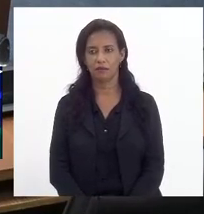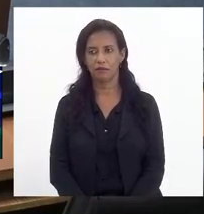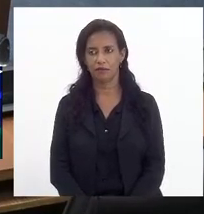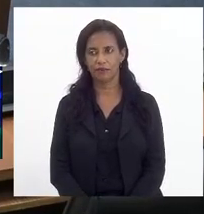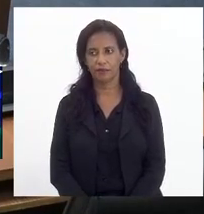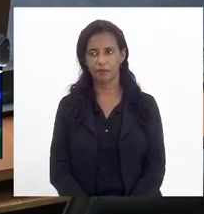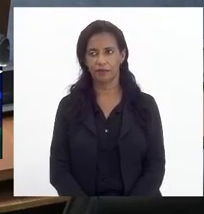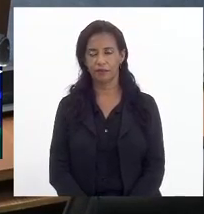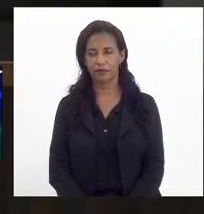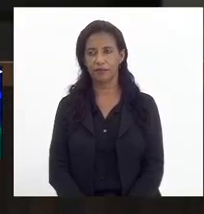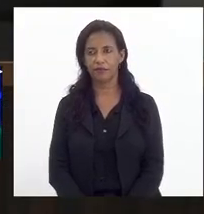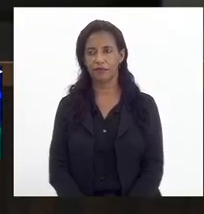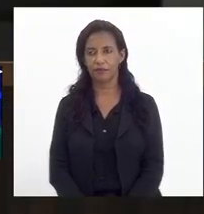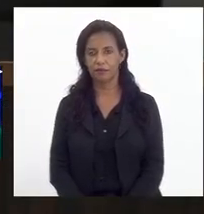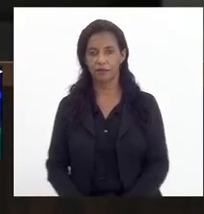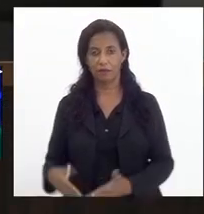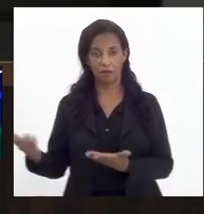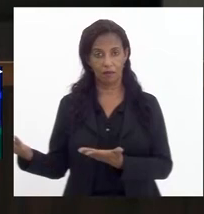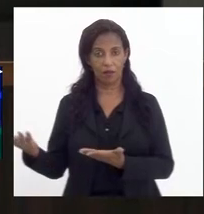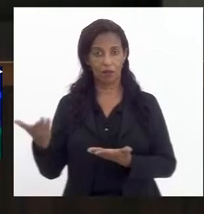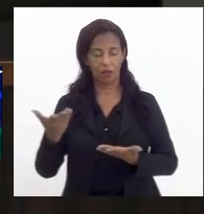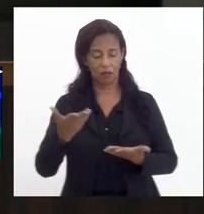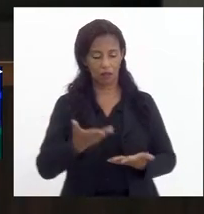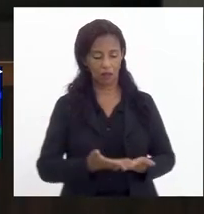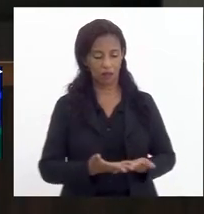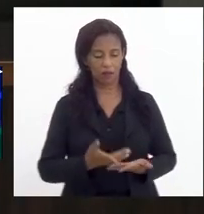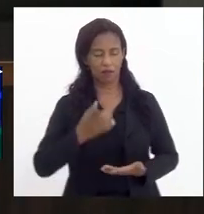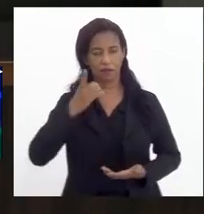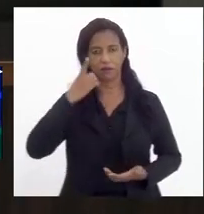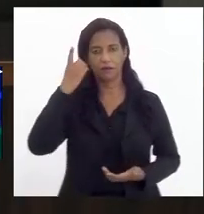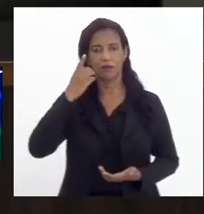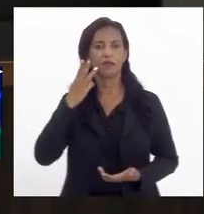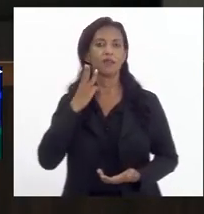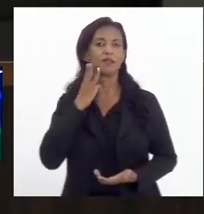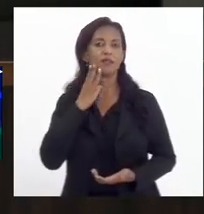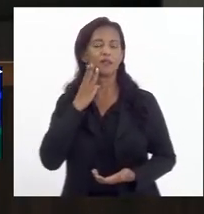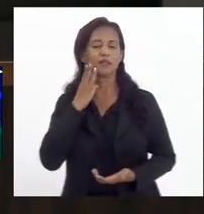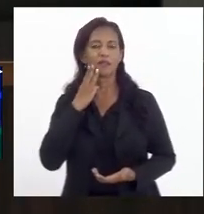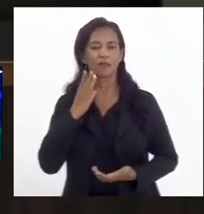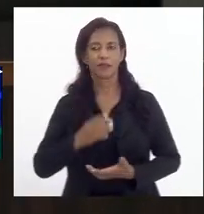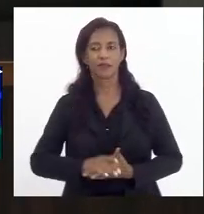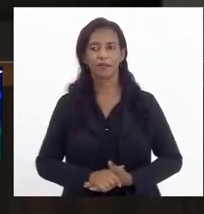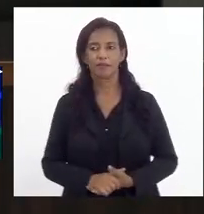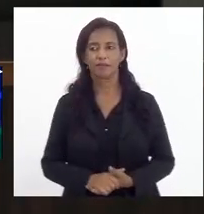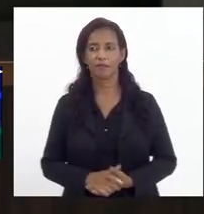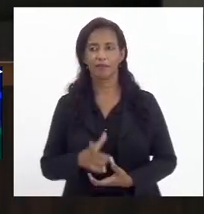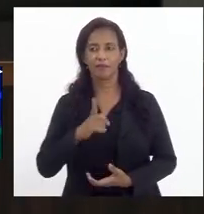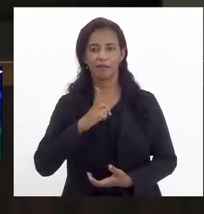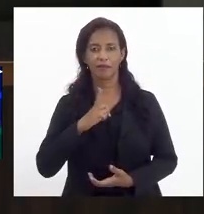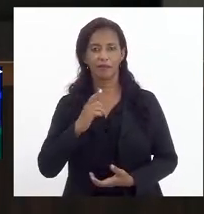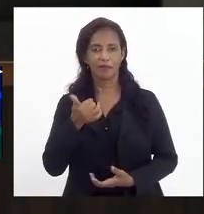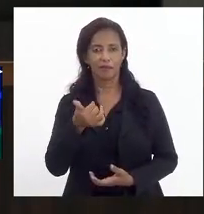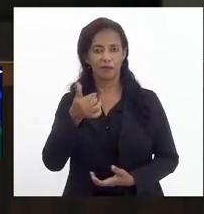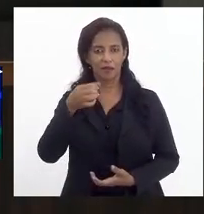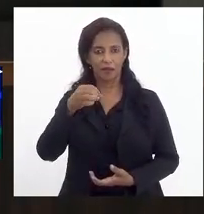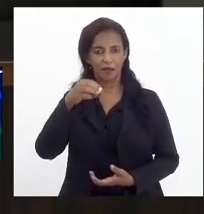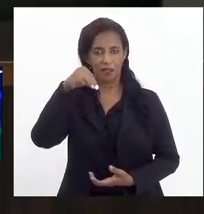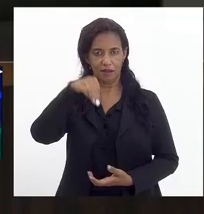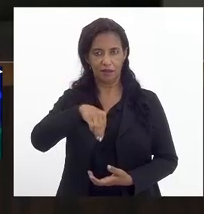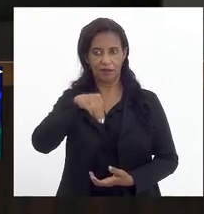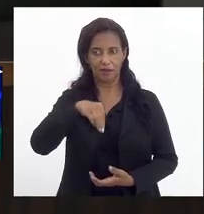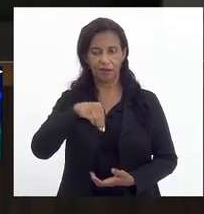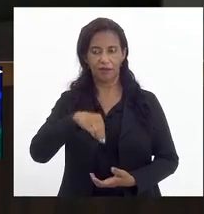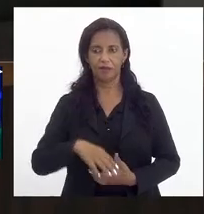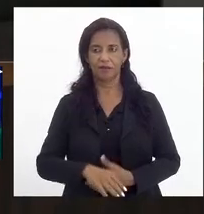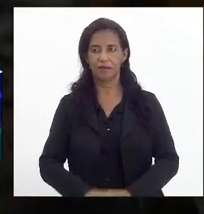o próximo orador inscrito ao Deputado waldeck Carneiro vossa excelência' dispõe